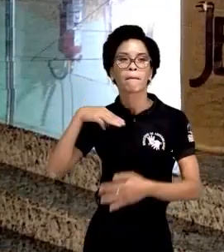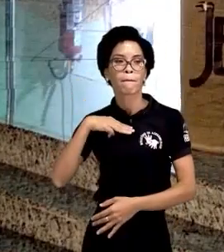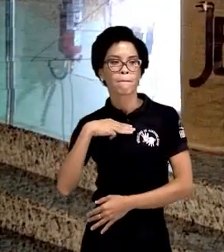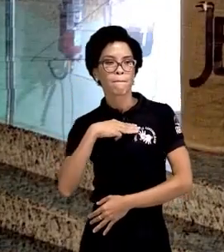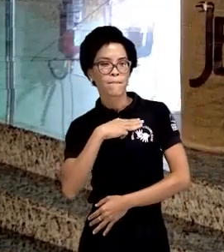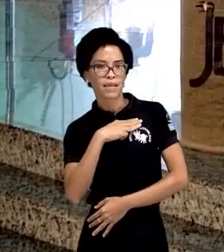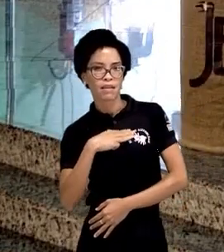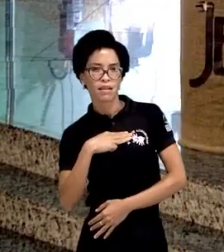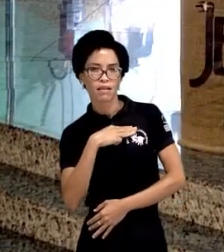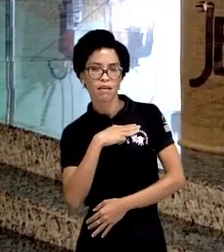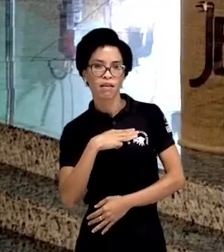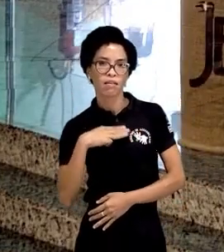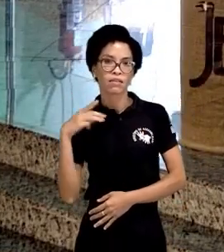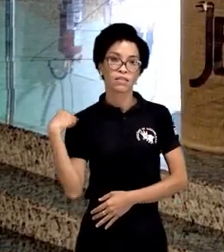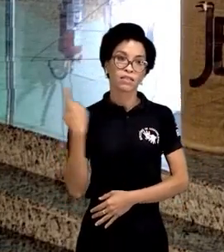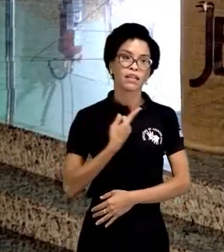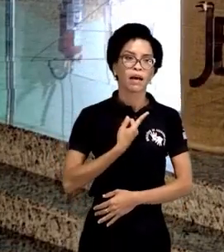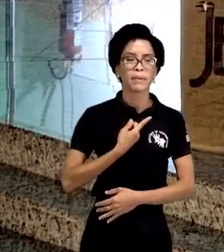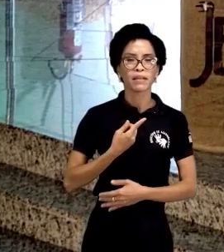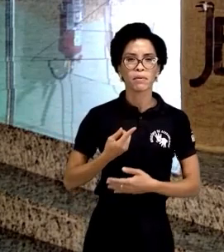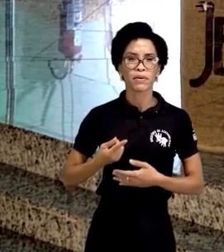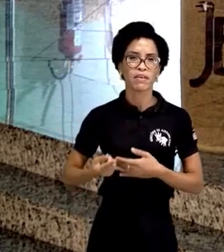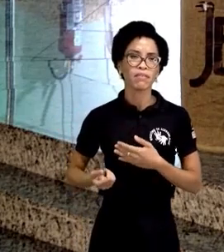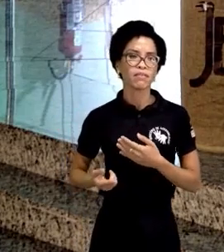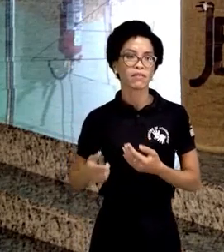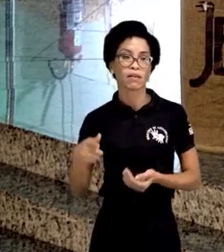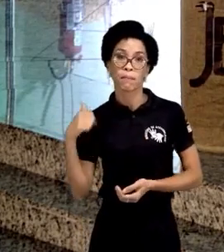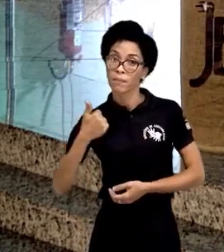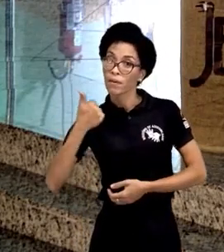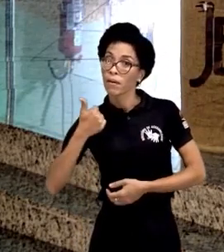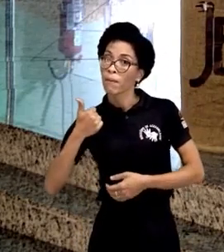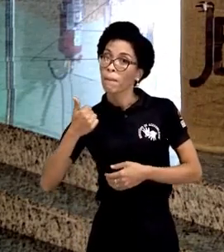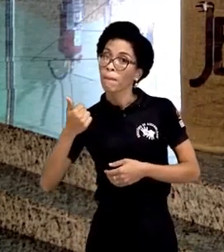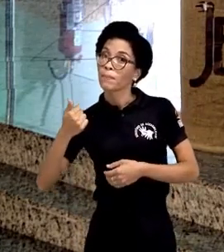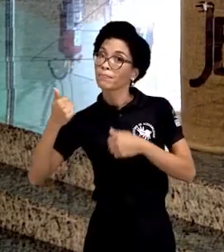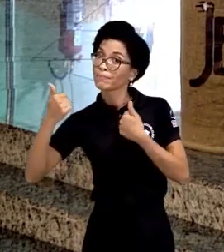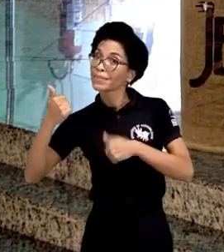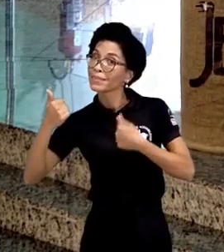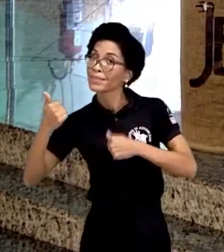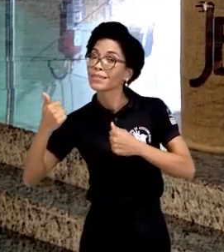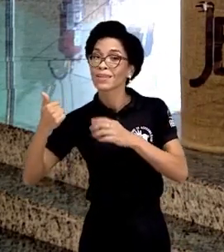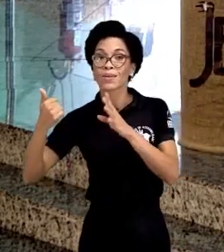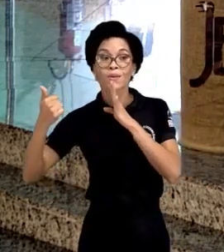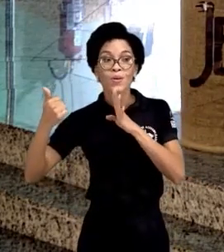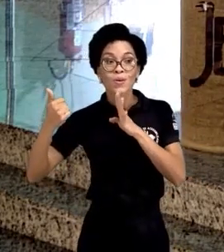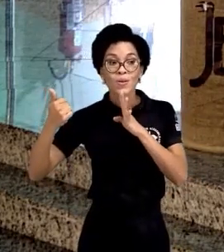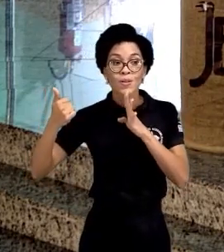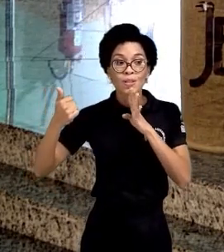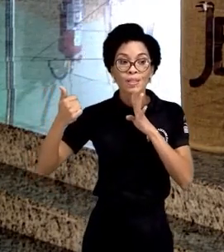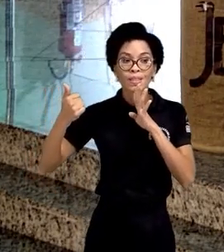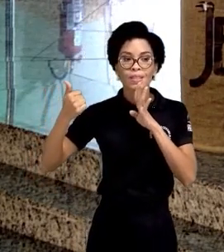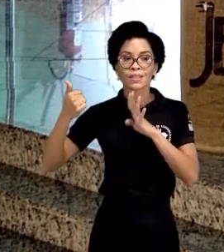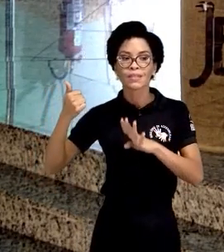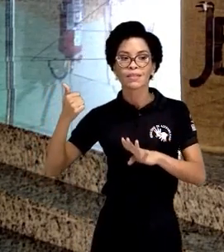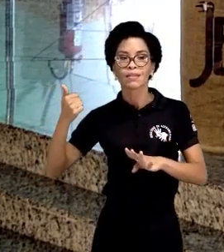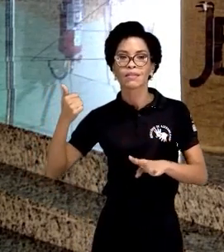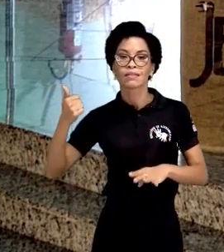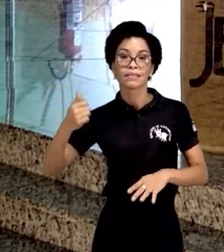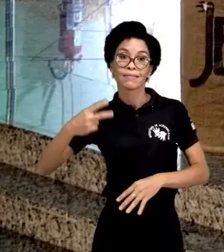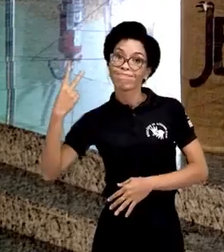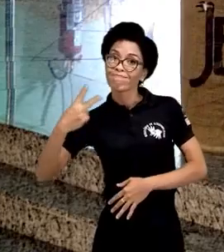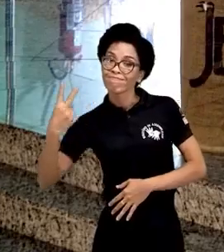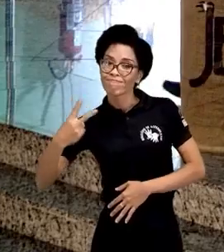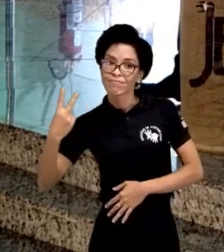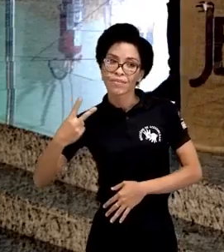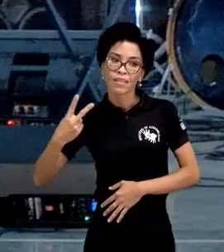conhecer o Senhor da missão, né? A estratégia de Jesus foi essa, né? Conhecer Jesus para entender o que Ele está fazendo. E a gente viu